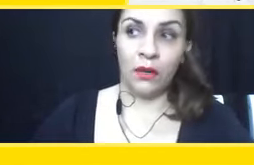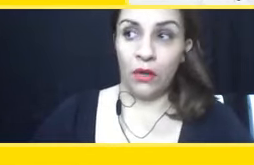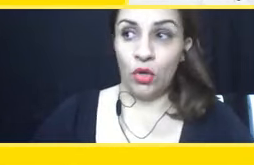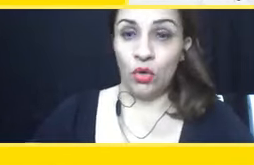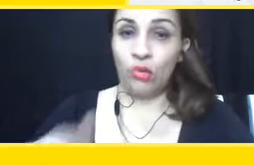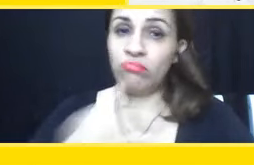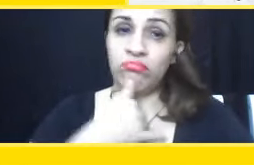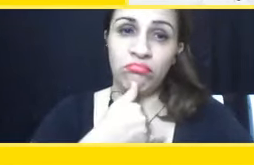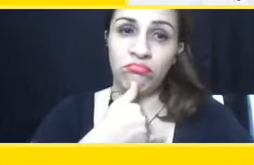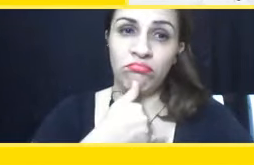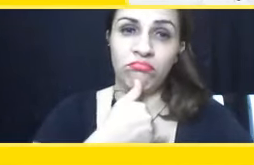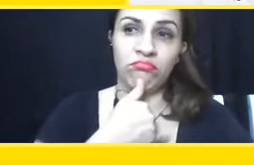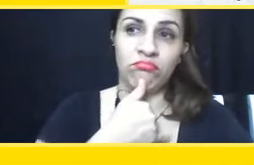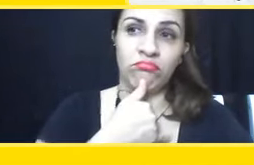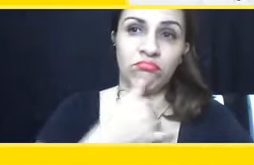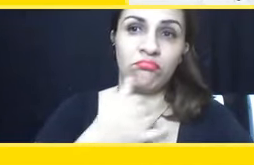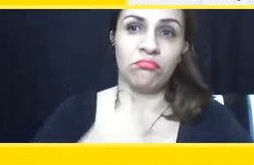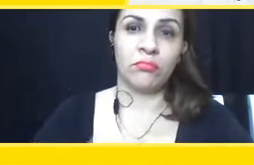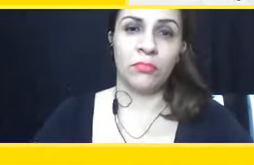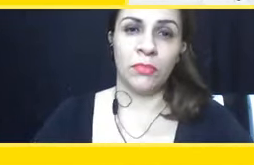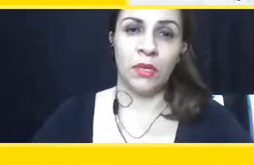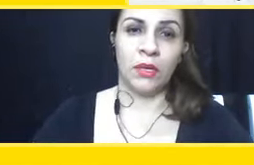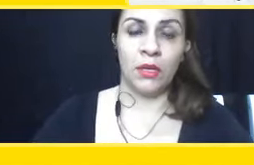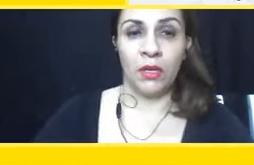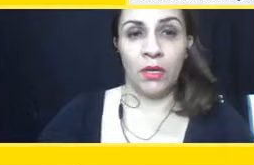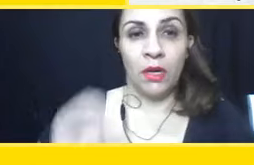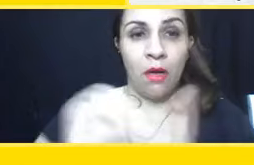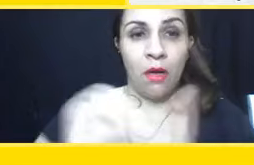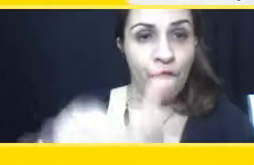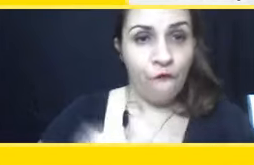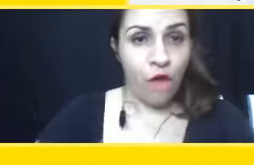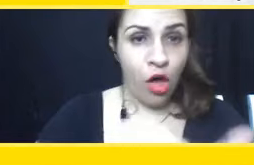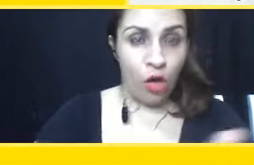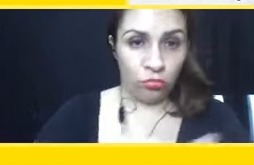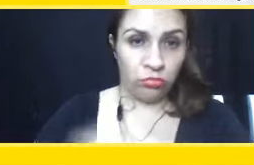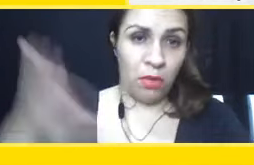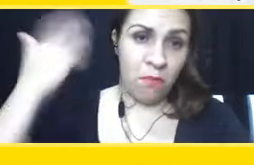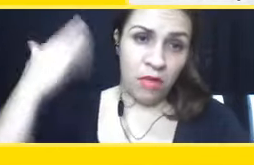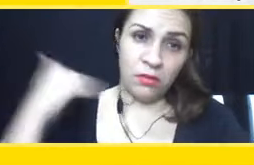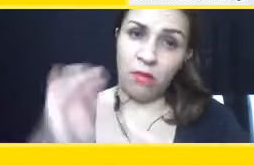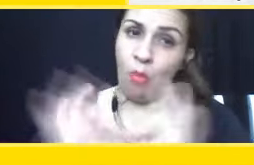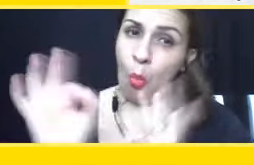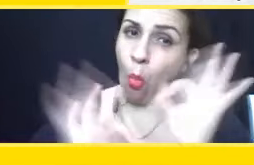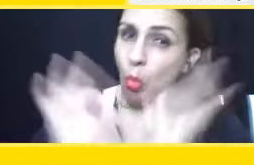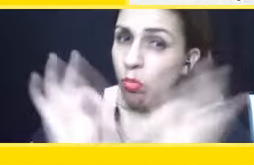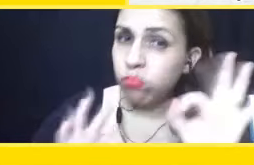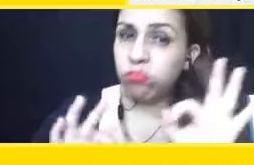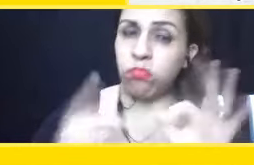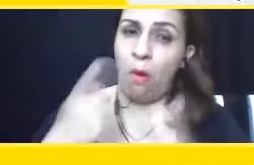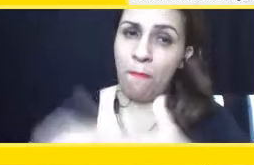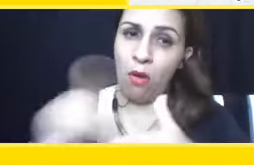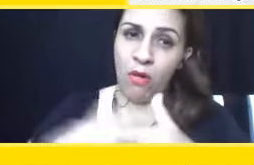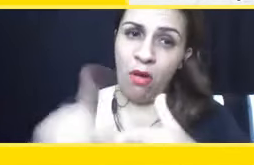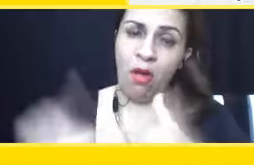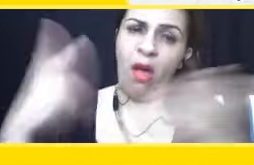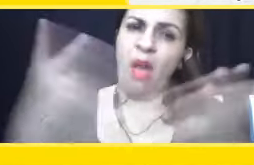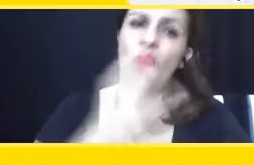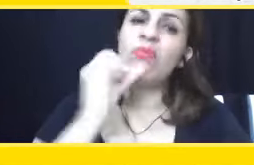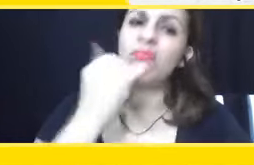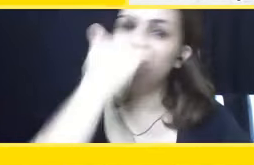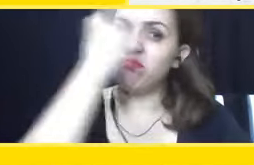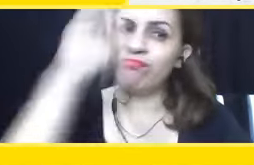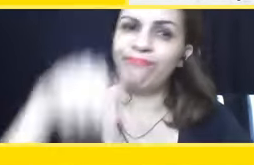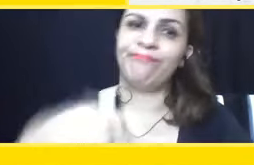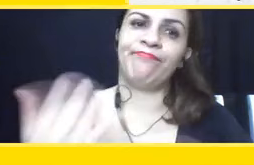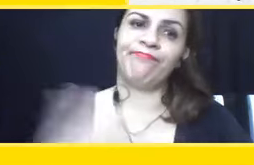infelizmente, por causa de fa a falta de gestões passadas, né, problemas passados, aconteceu o que nós estamos